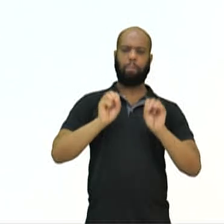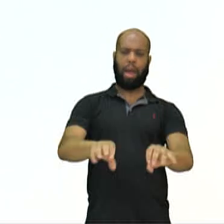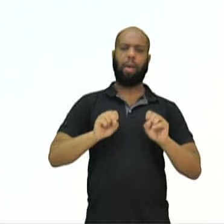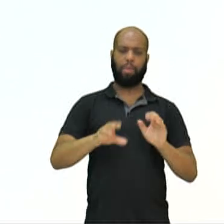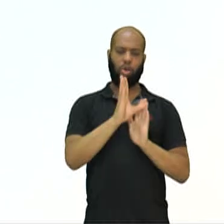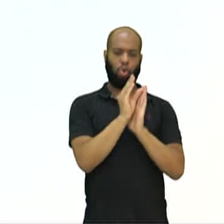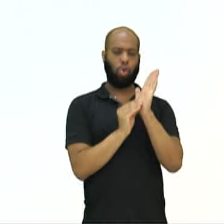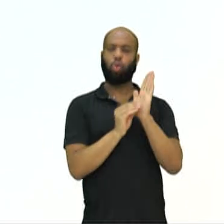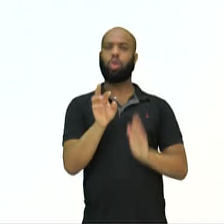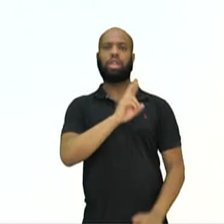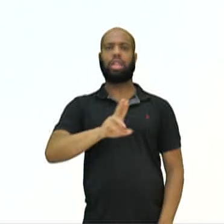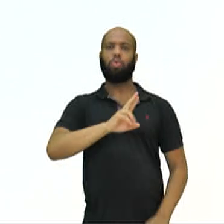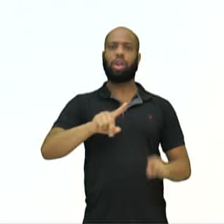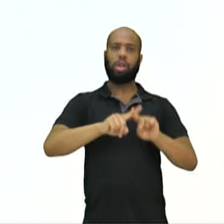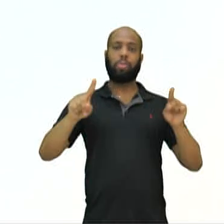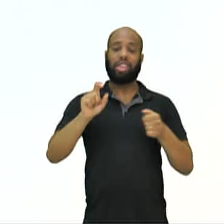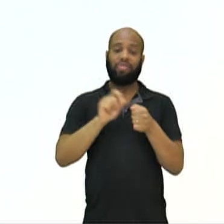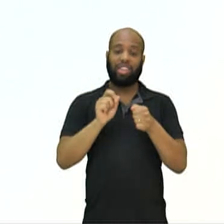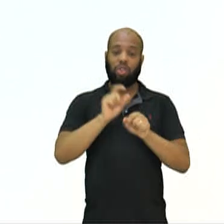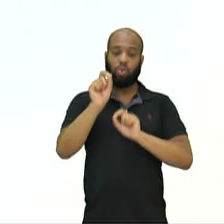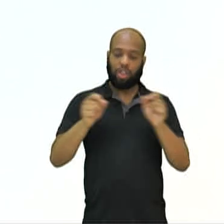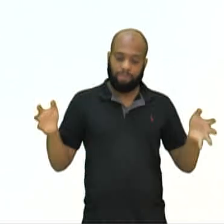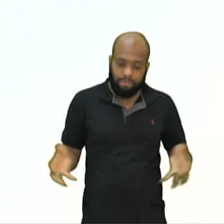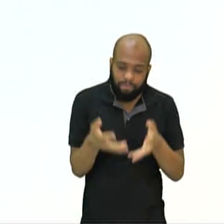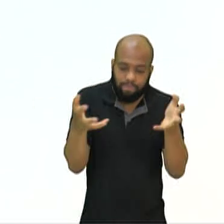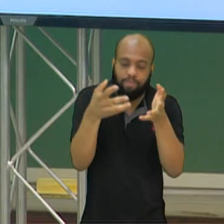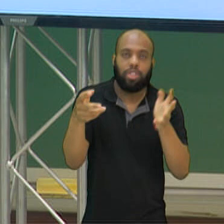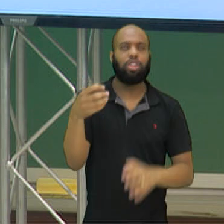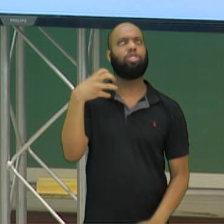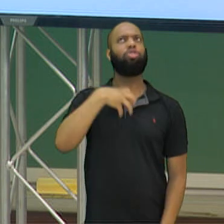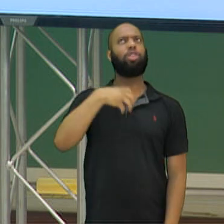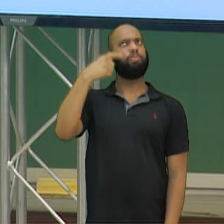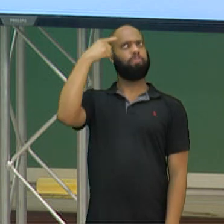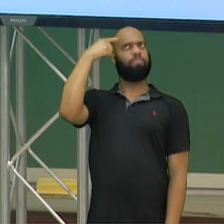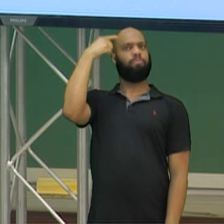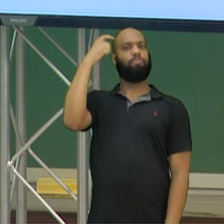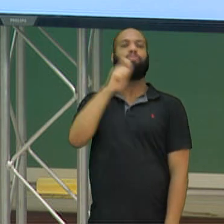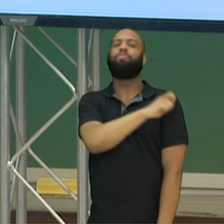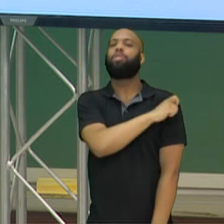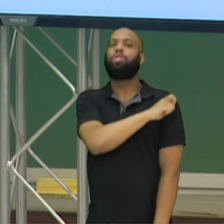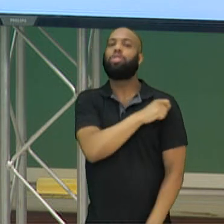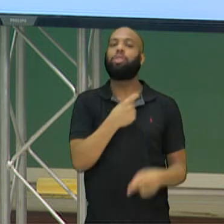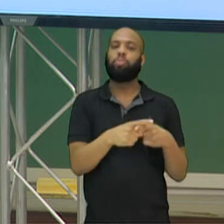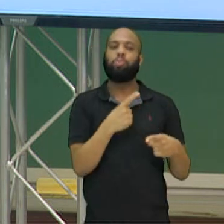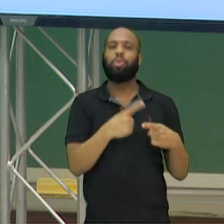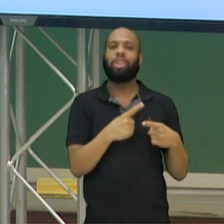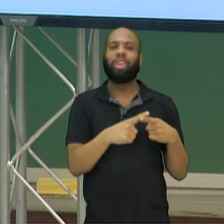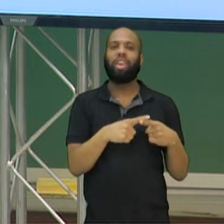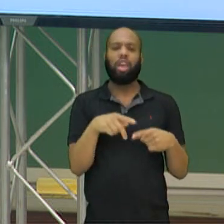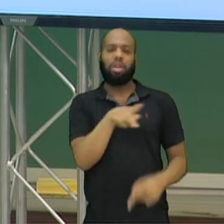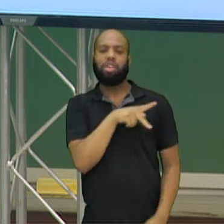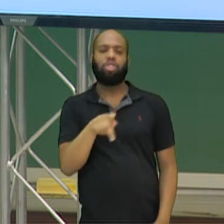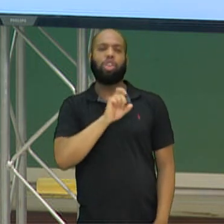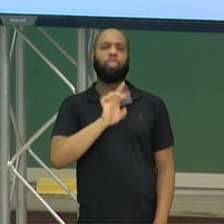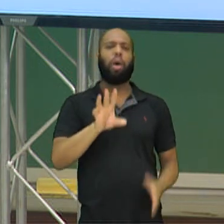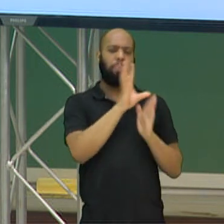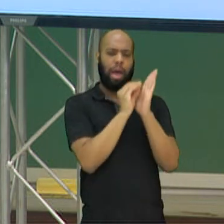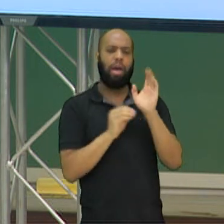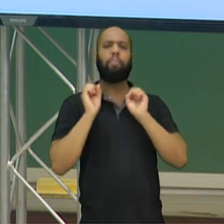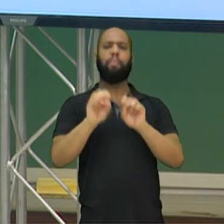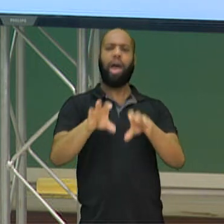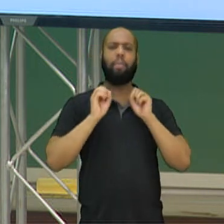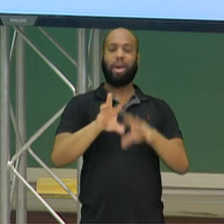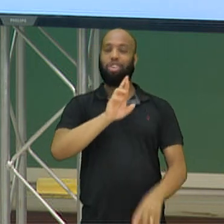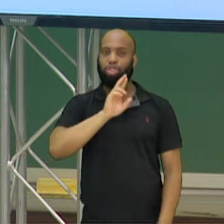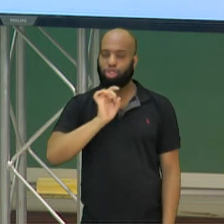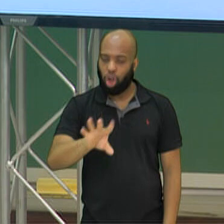mas favorecer a atividade mental do aluno. Então, para o Piaget, o professor não deve simplesmente encher os alunos de conteúdo,